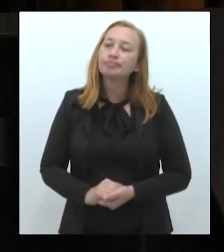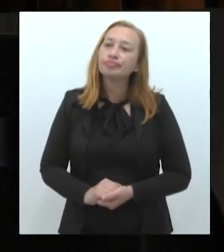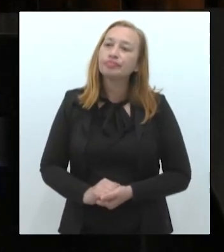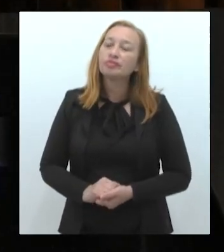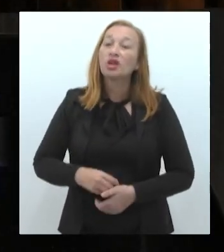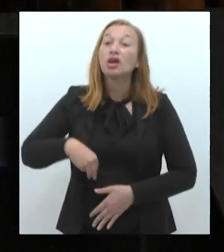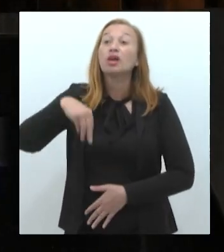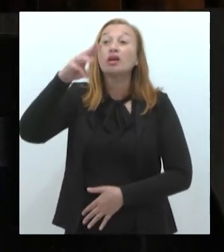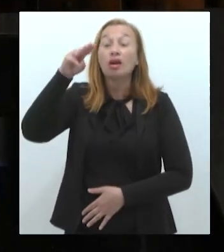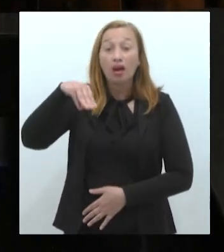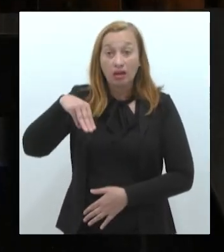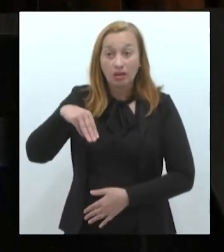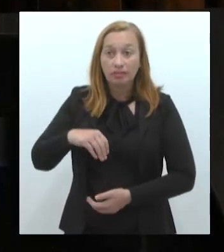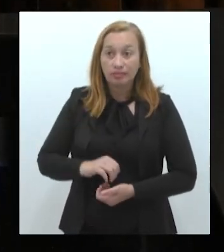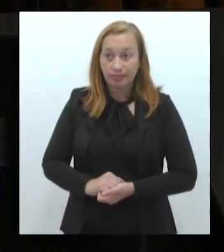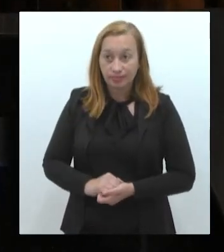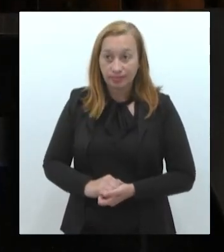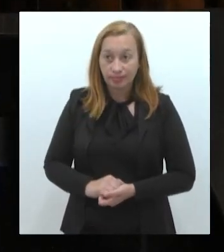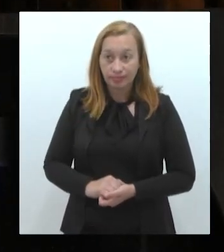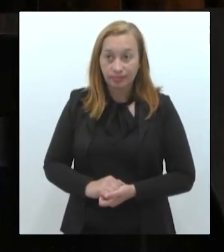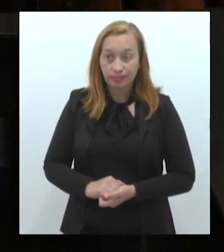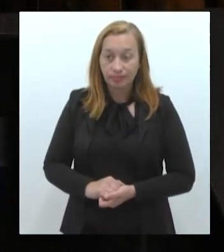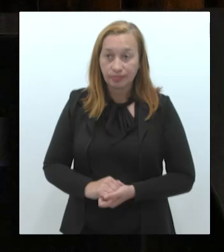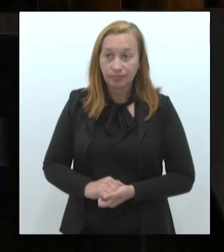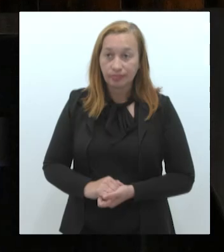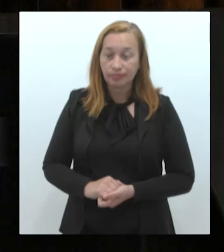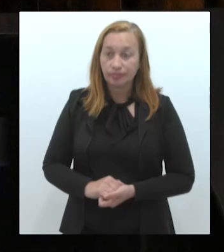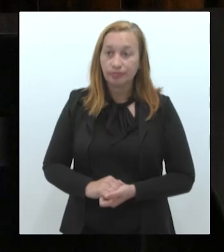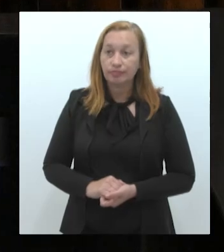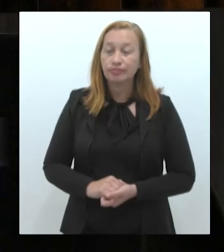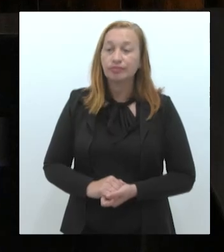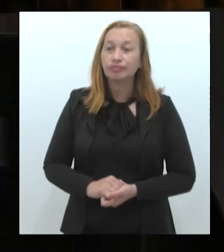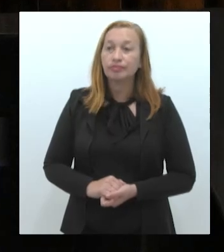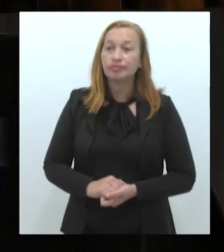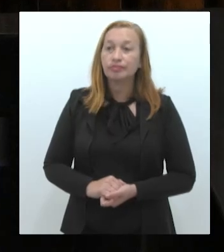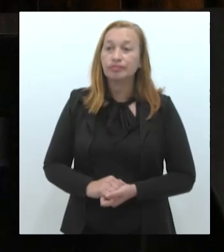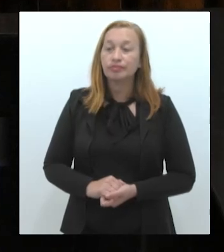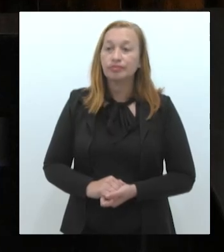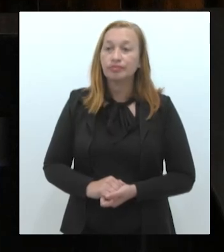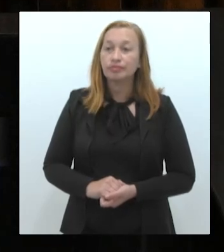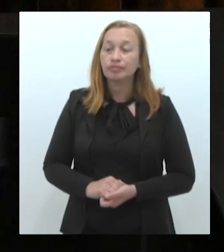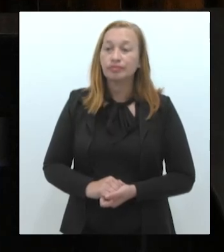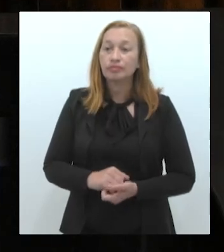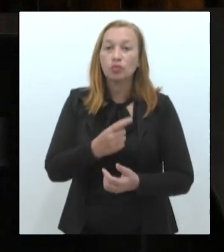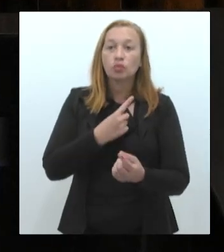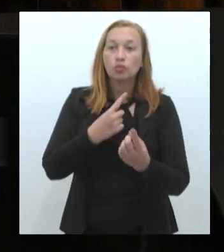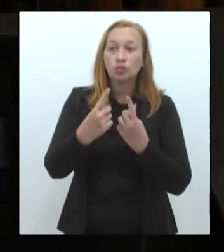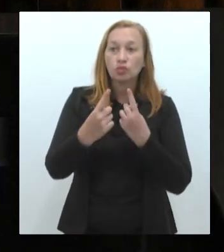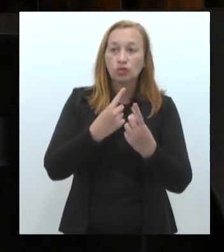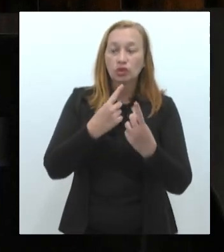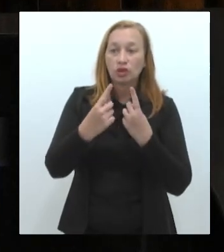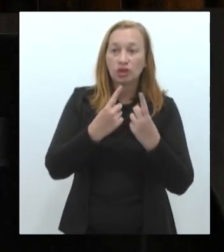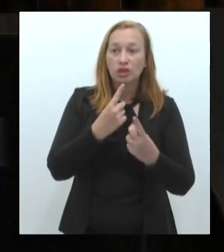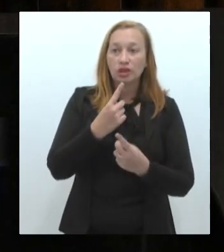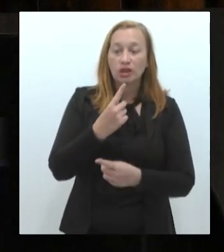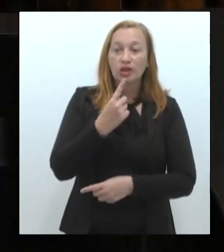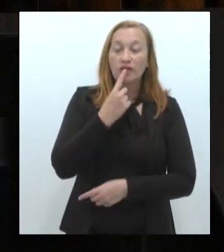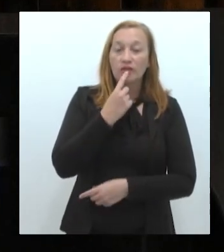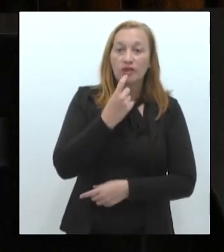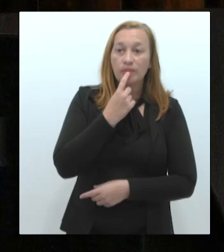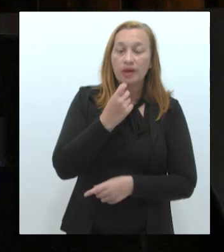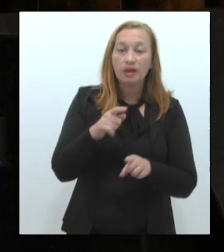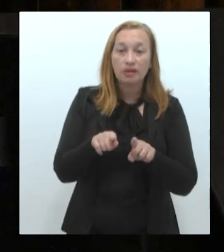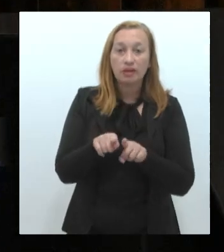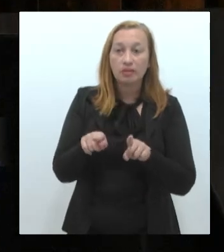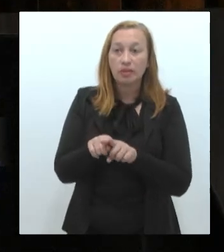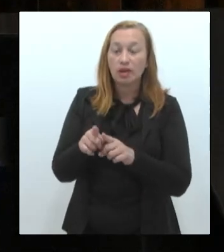quem transitou no corredor Linha Vermelha, Avenida